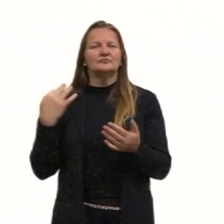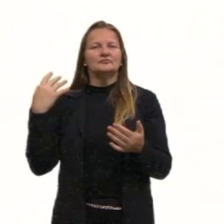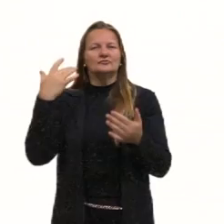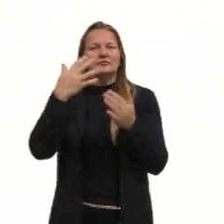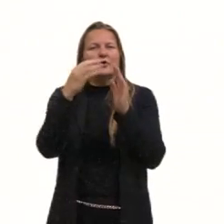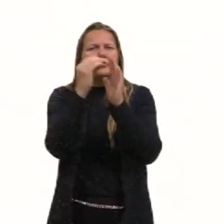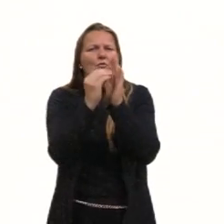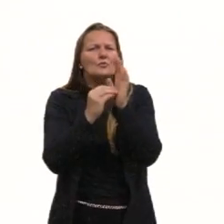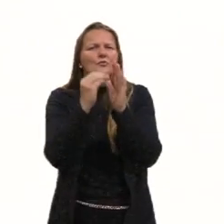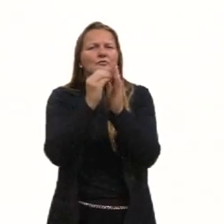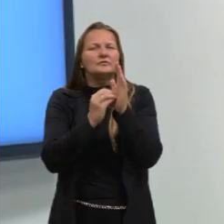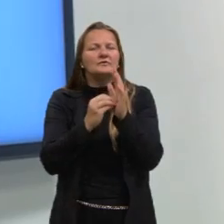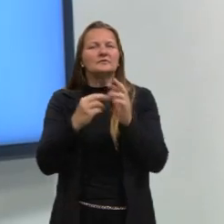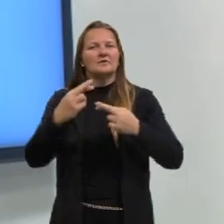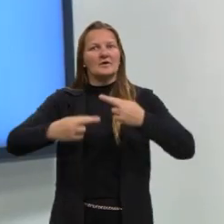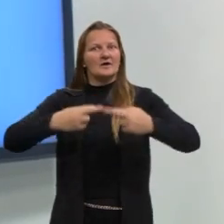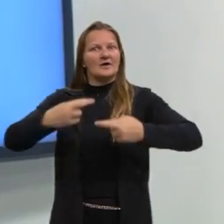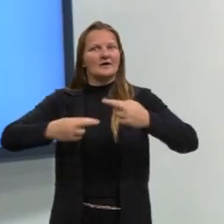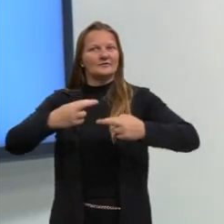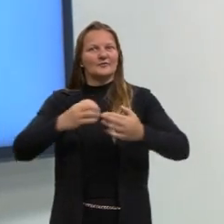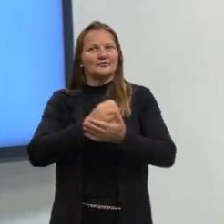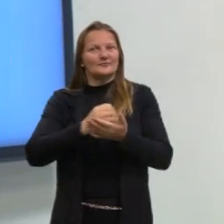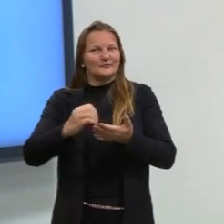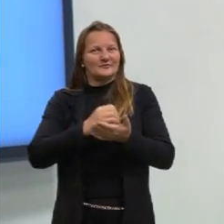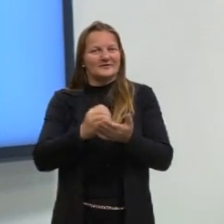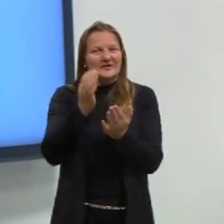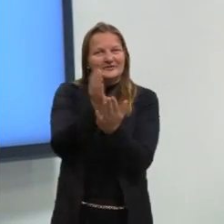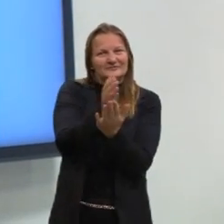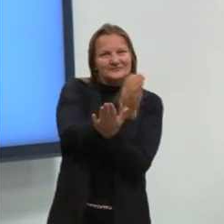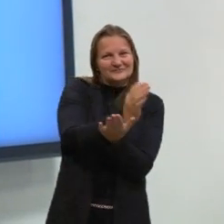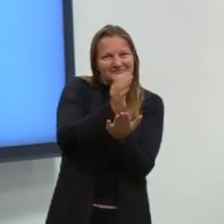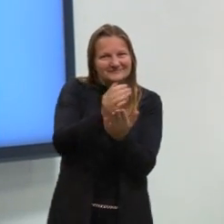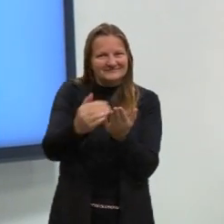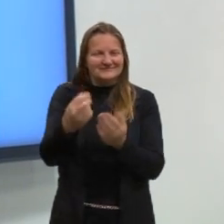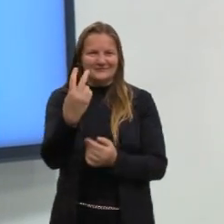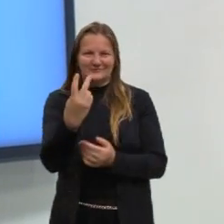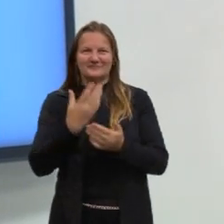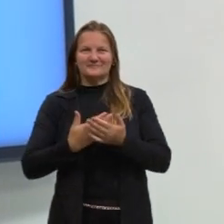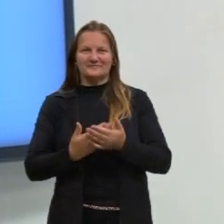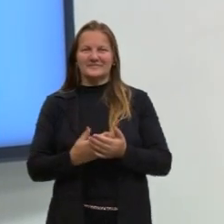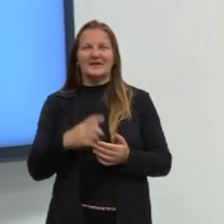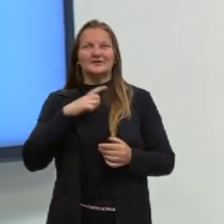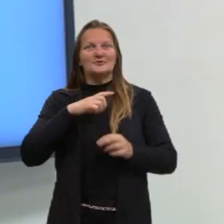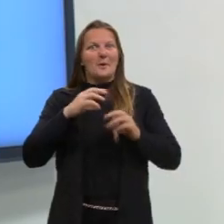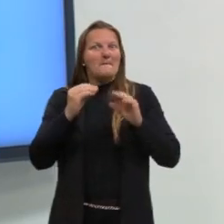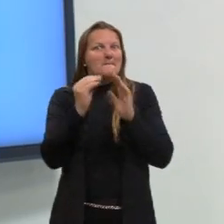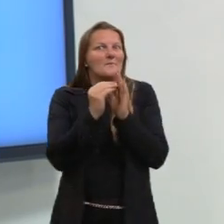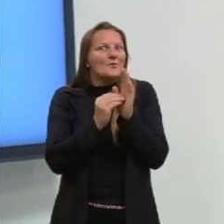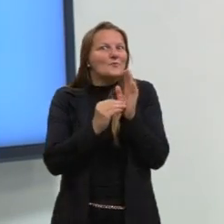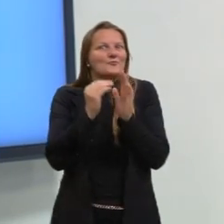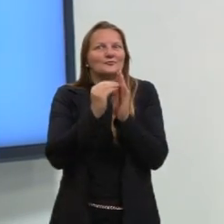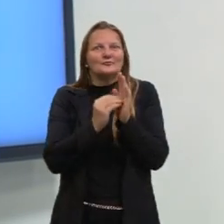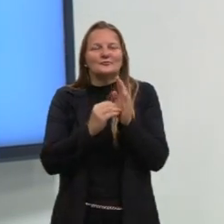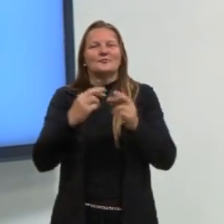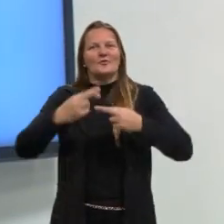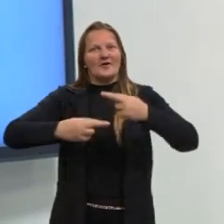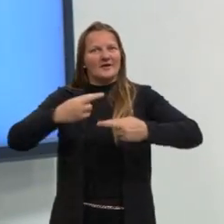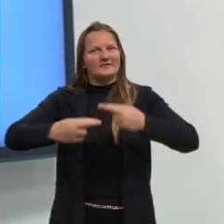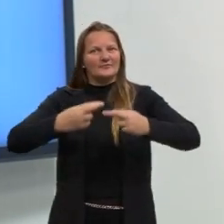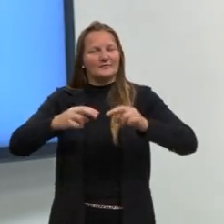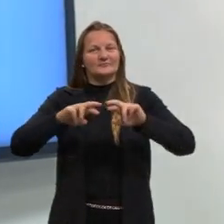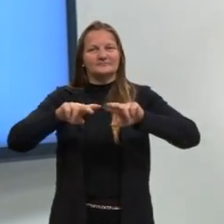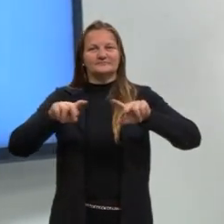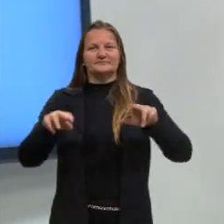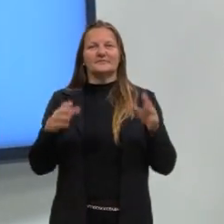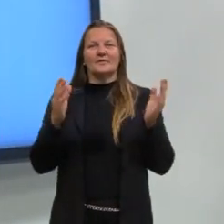conteúdos de reações orgânicas né dividimos em duas aulas já que eram bastante reações Então